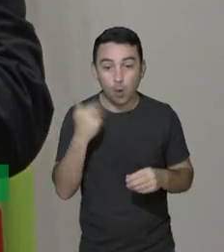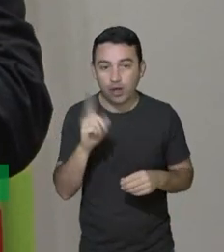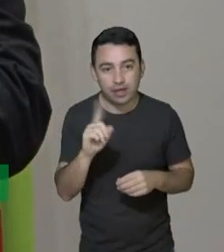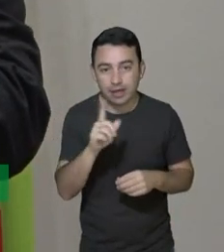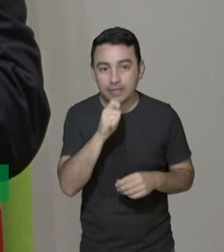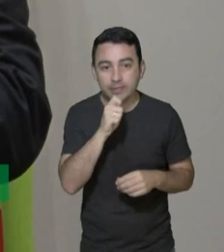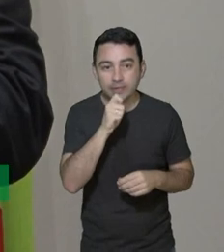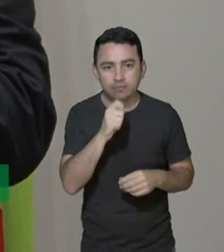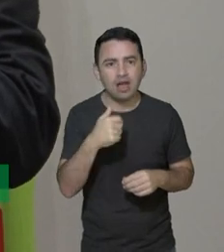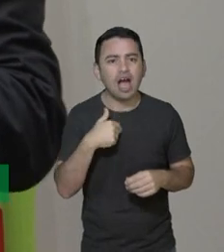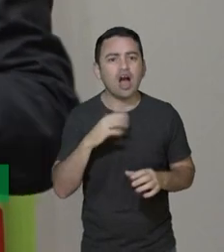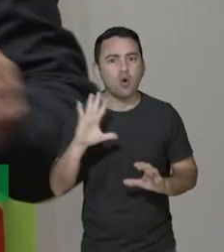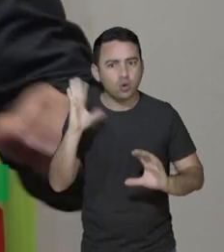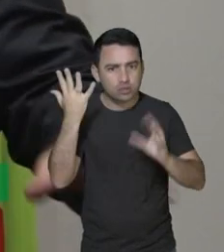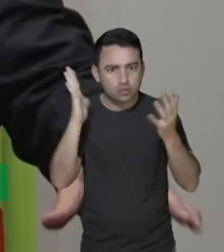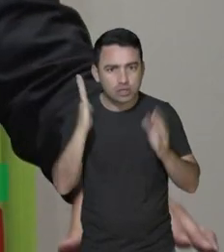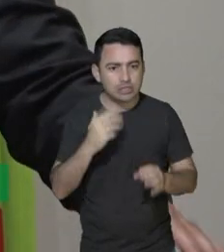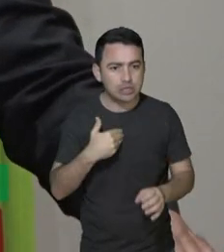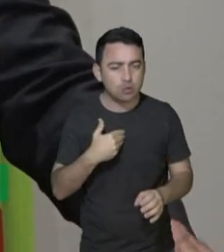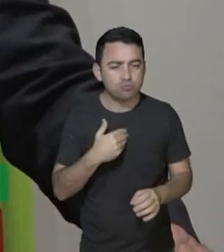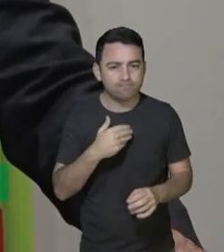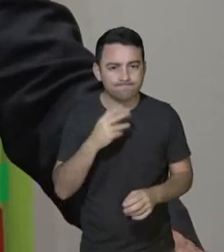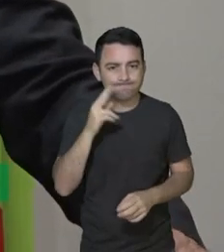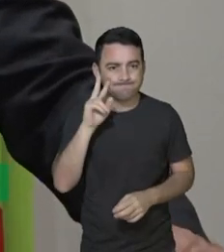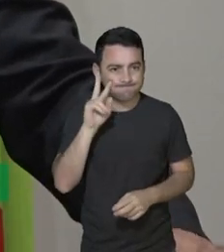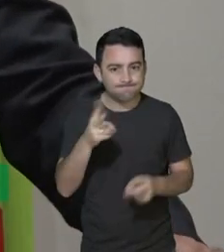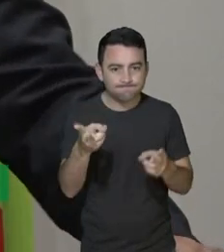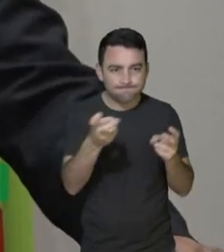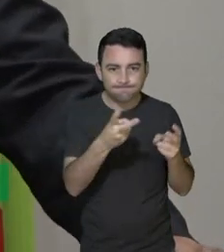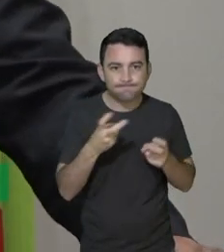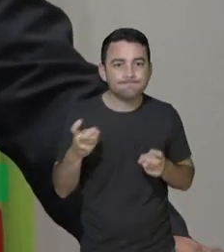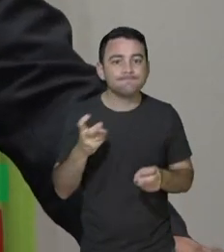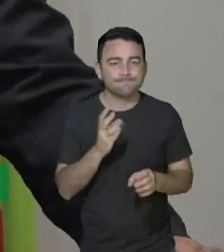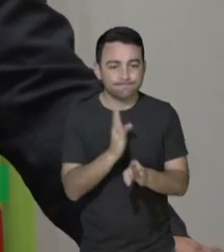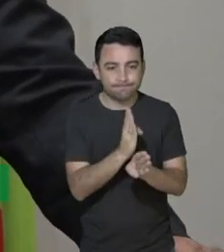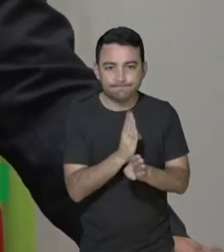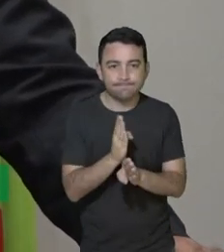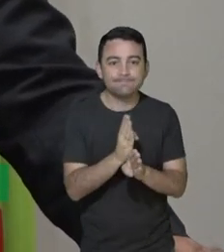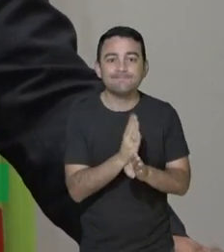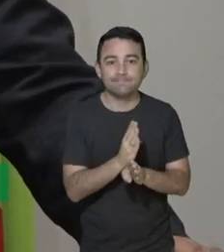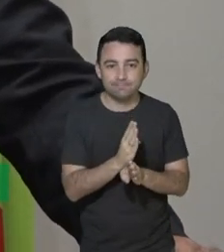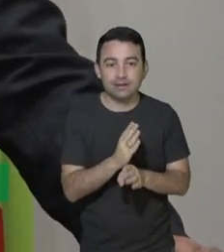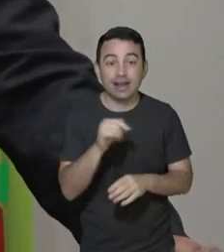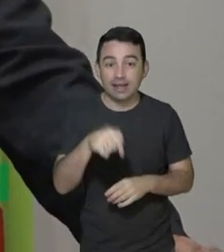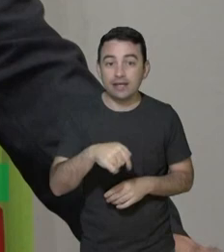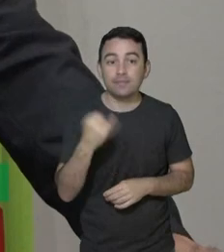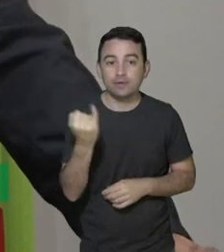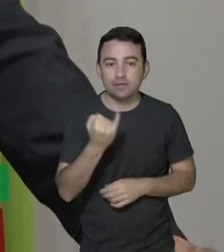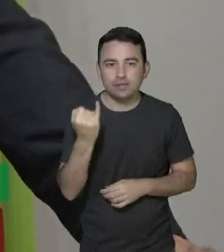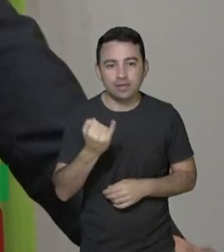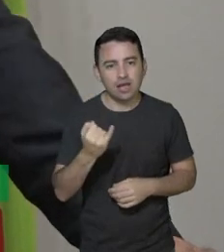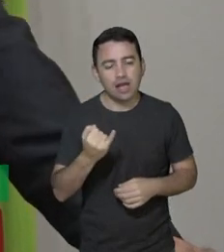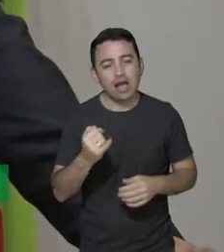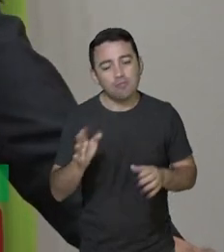Presenciei fatos importantes aqui nesta casa. Momentos de